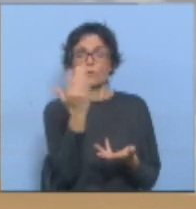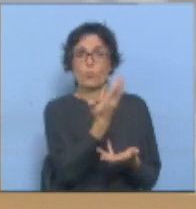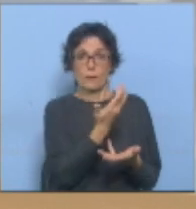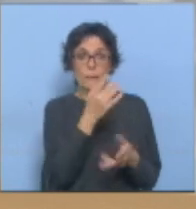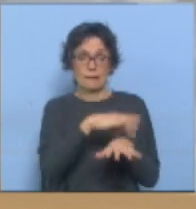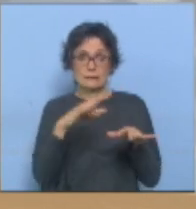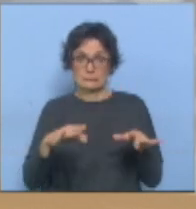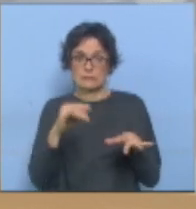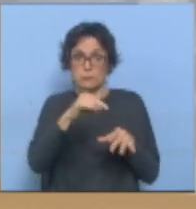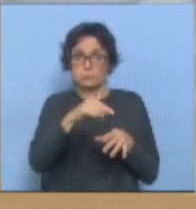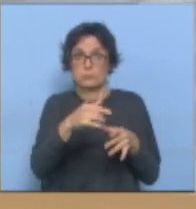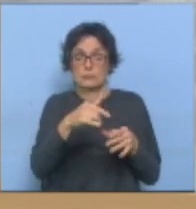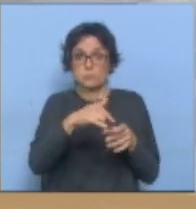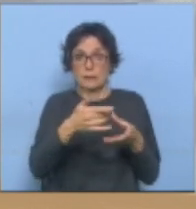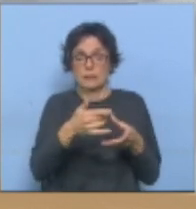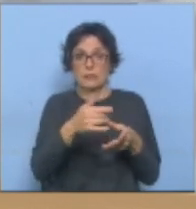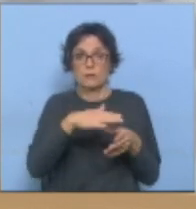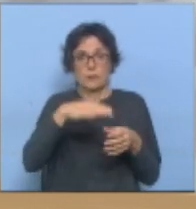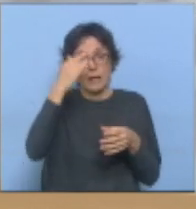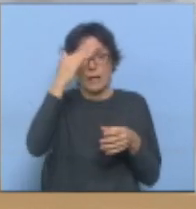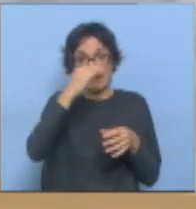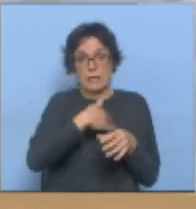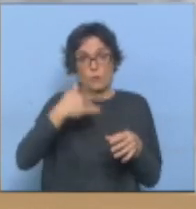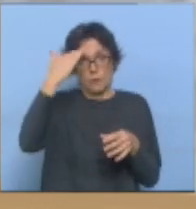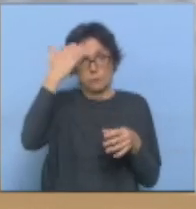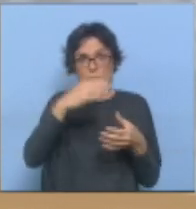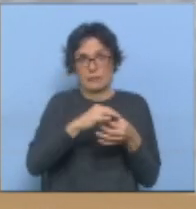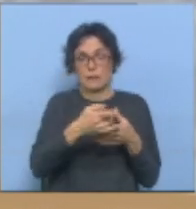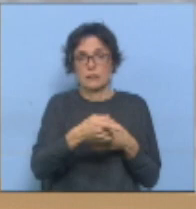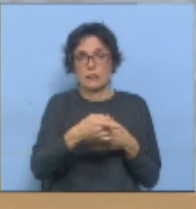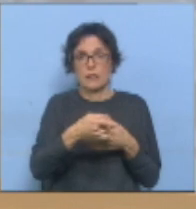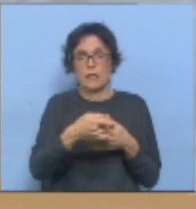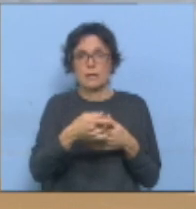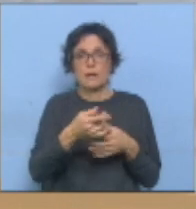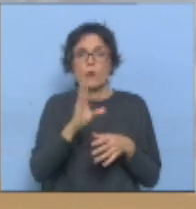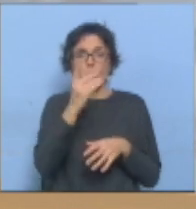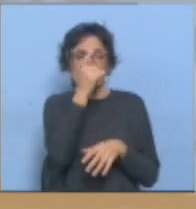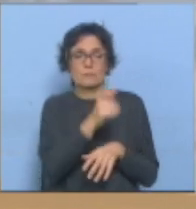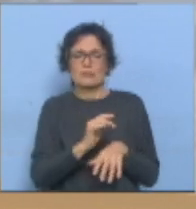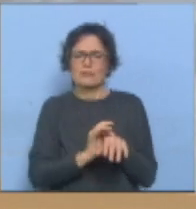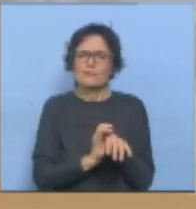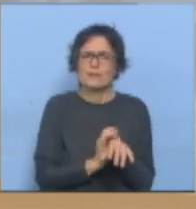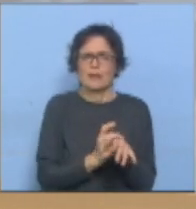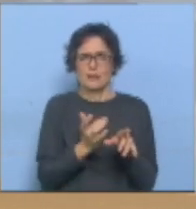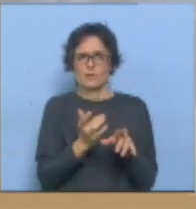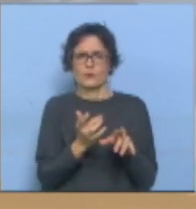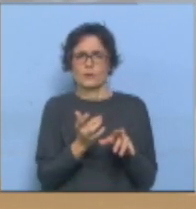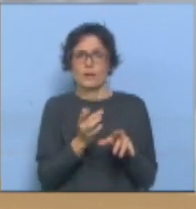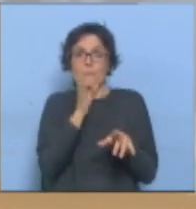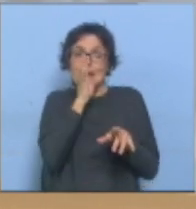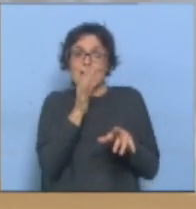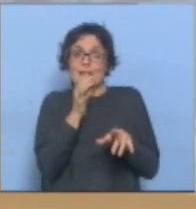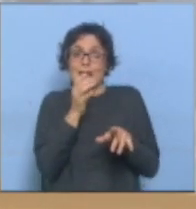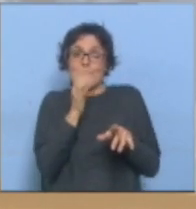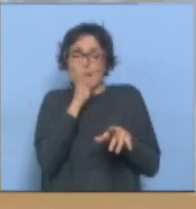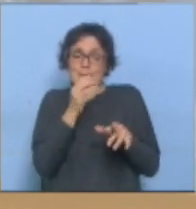hospitalar, mesmo nesse ambiente da saúde mental, que a fragilidade com o acompanhamento, com o tratamento e até mesmo